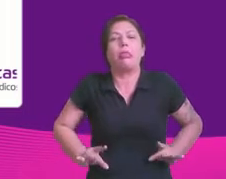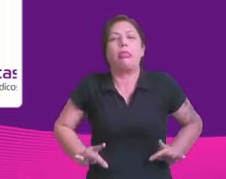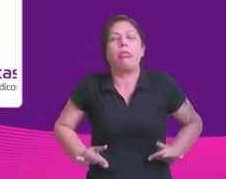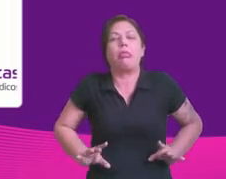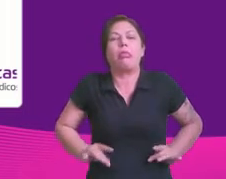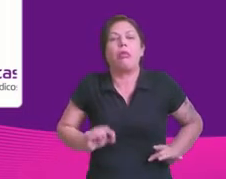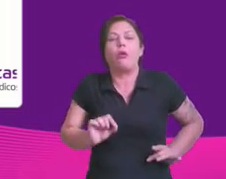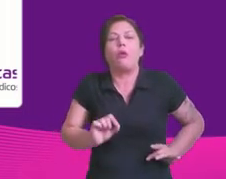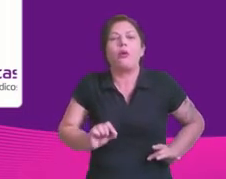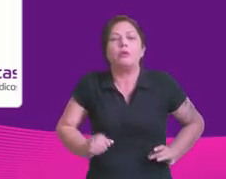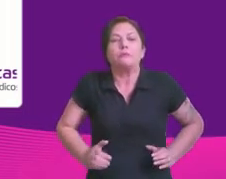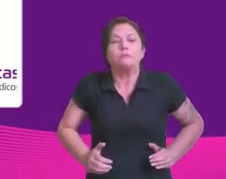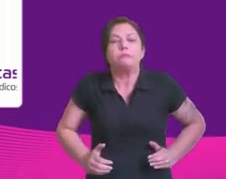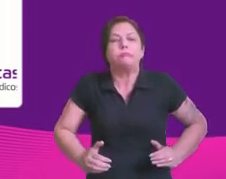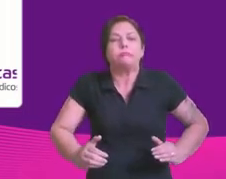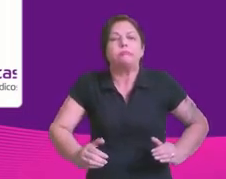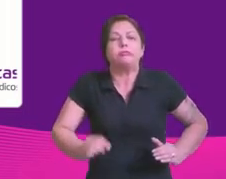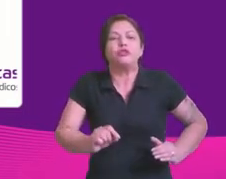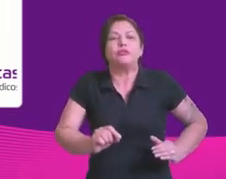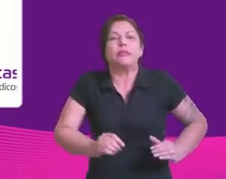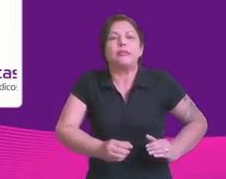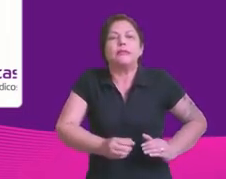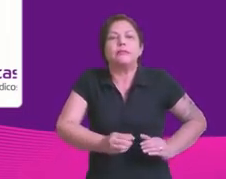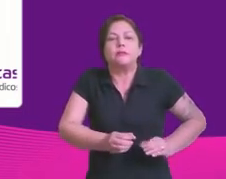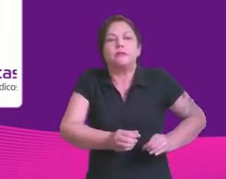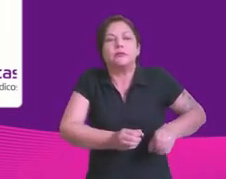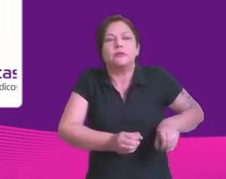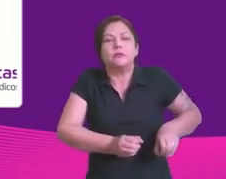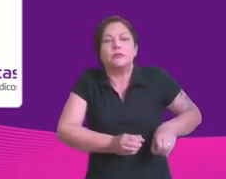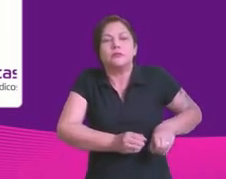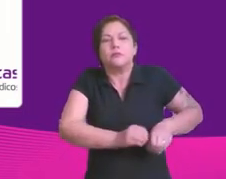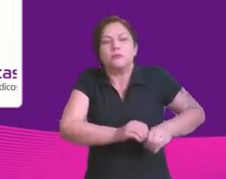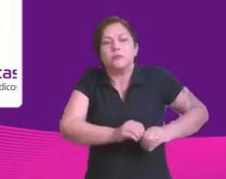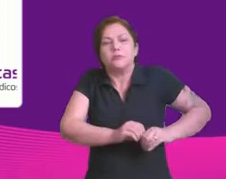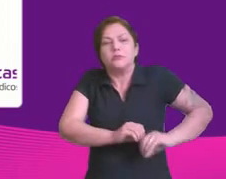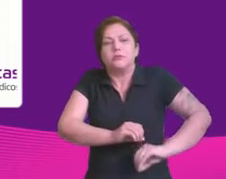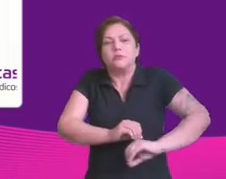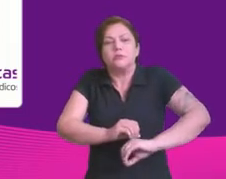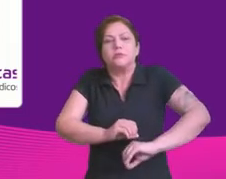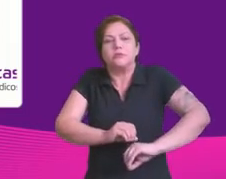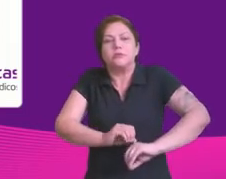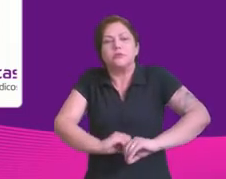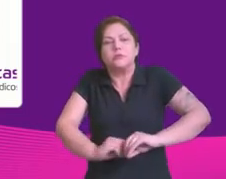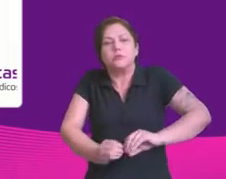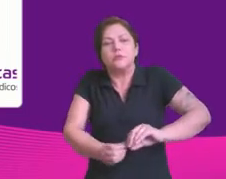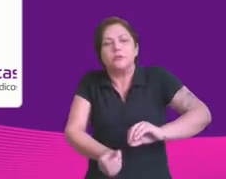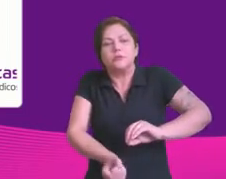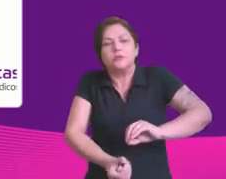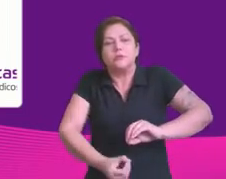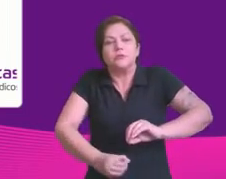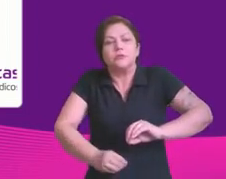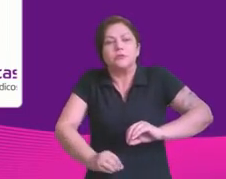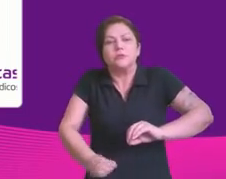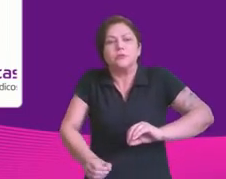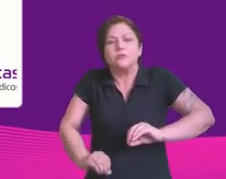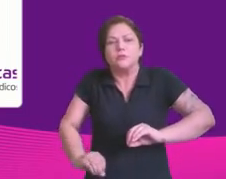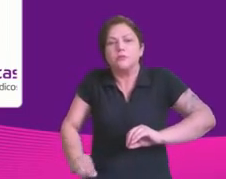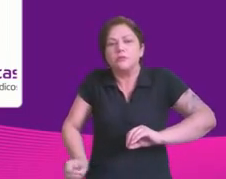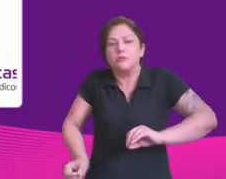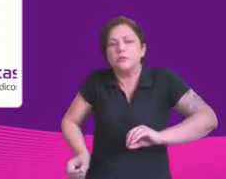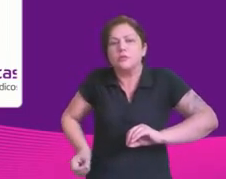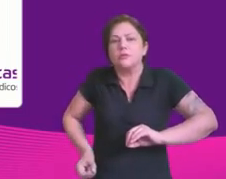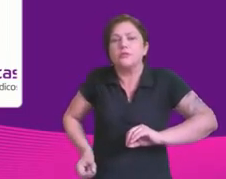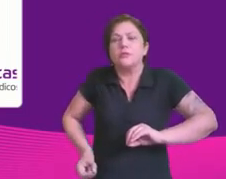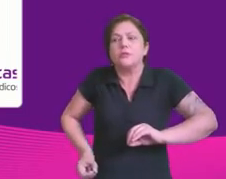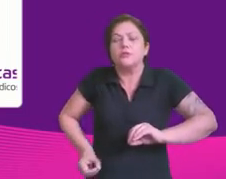espessamento retroperitoneal que, inclusive, causava estenose do ureter direito, né, com